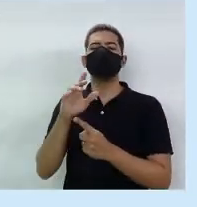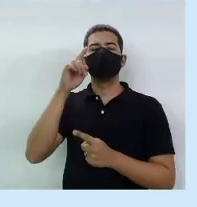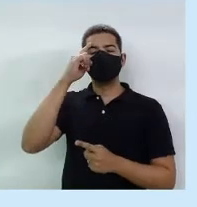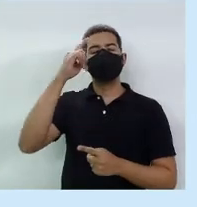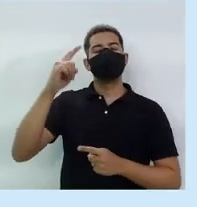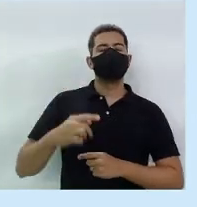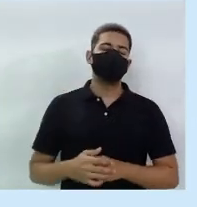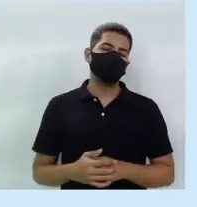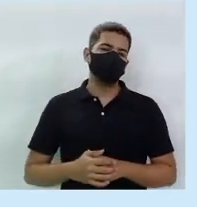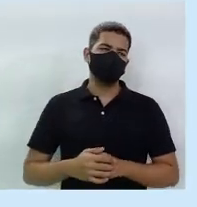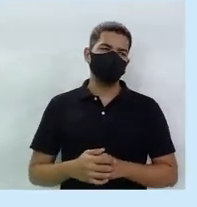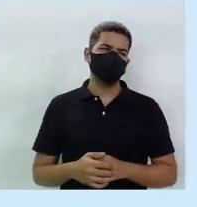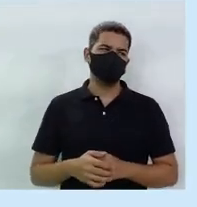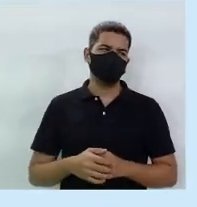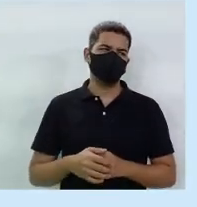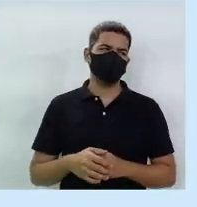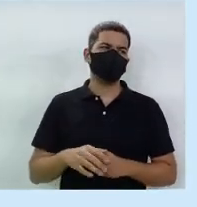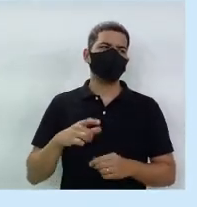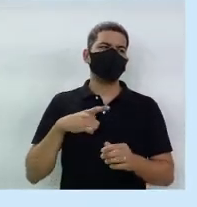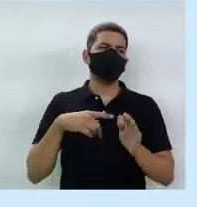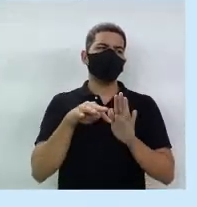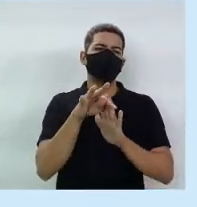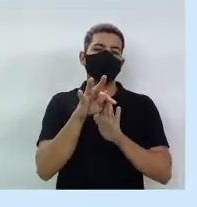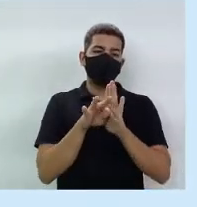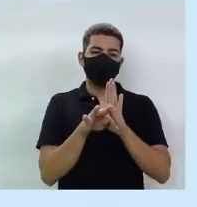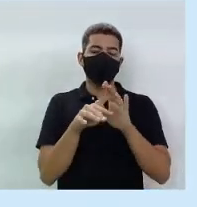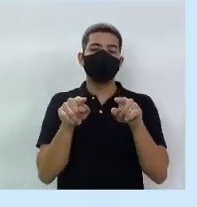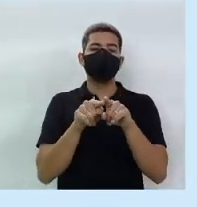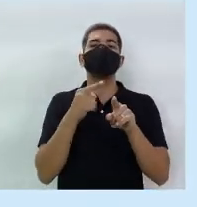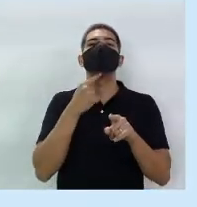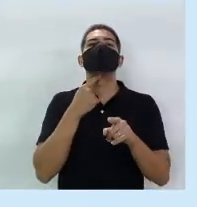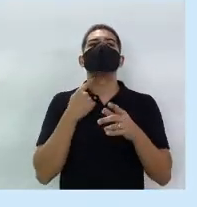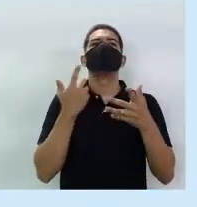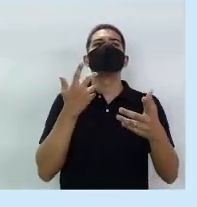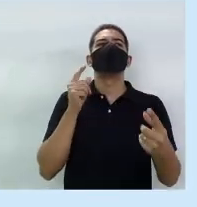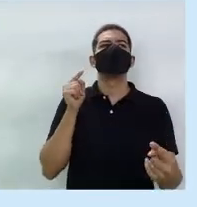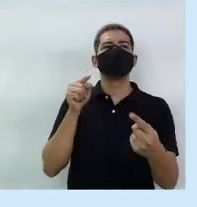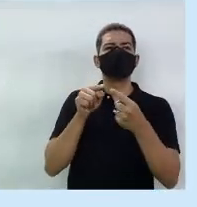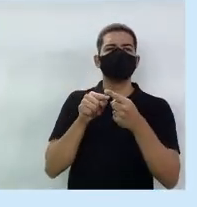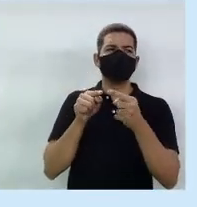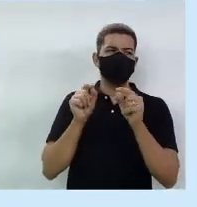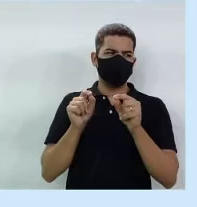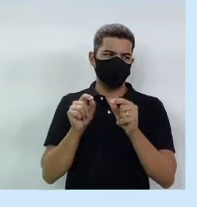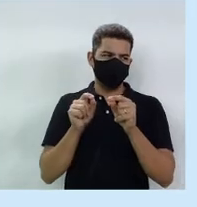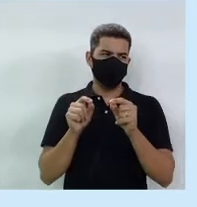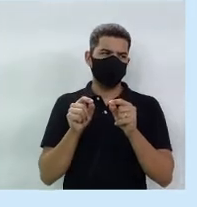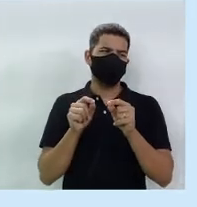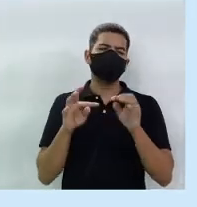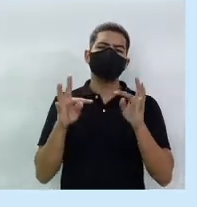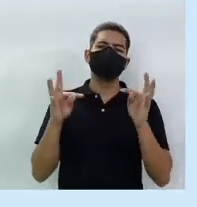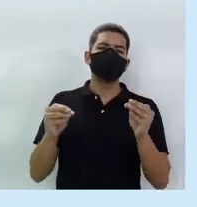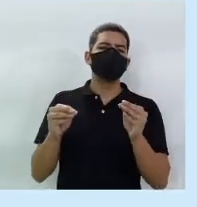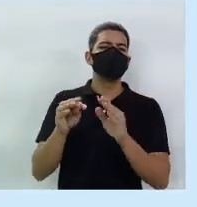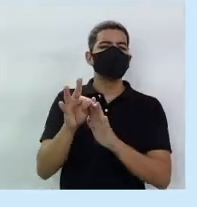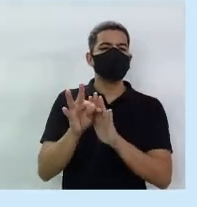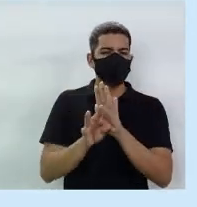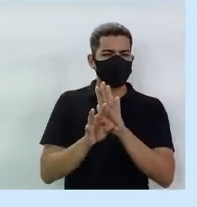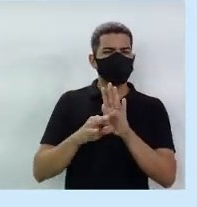o contexto e a intencionalidade? Todo texto é produzido dentro de